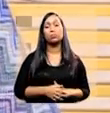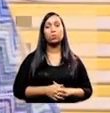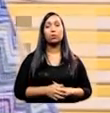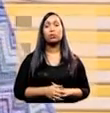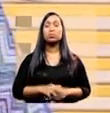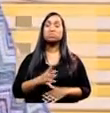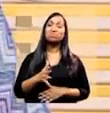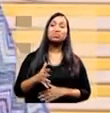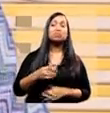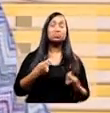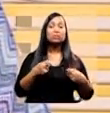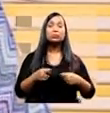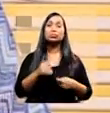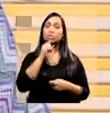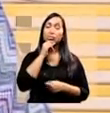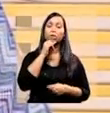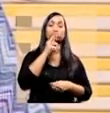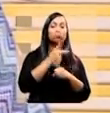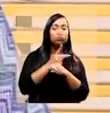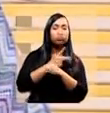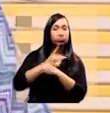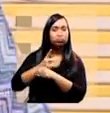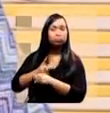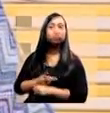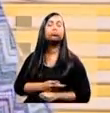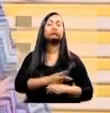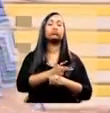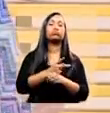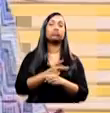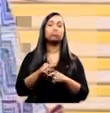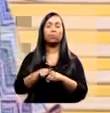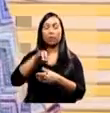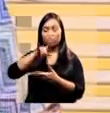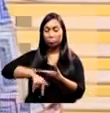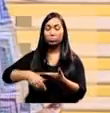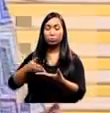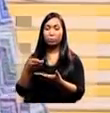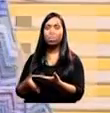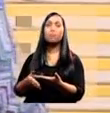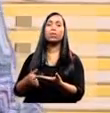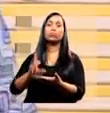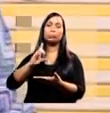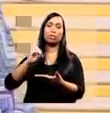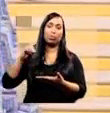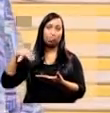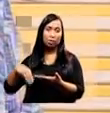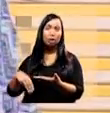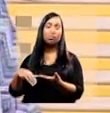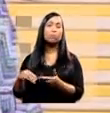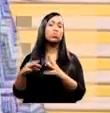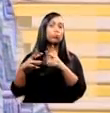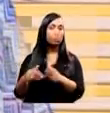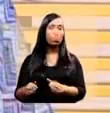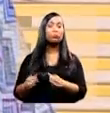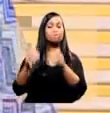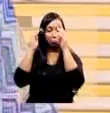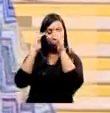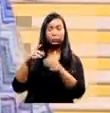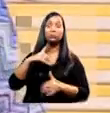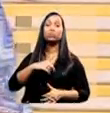inteiro. No mais, tem que ser feita uma busca ativa, né? E os encaminhamentos da delegacia, tudo, que